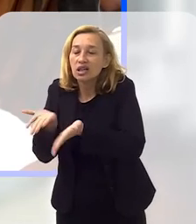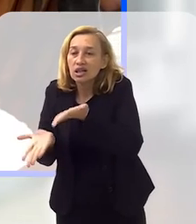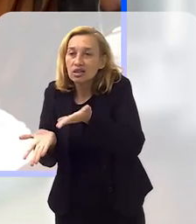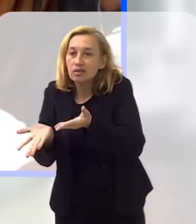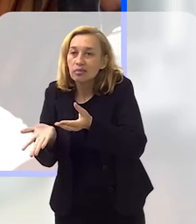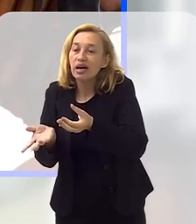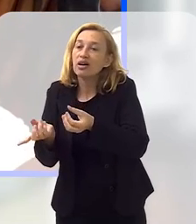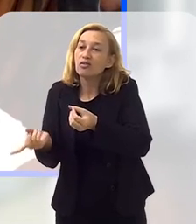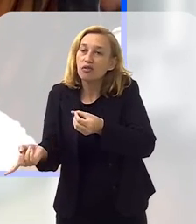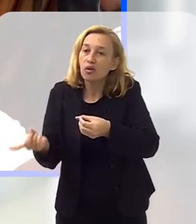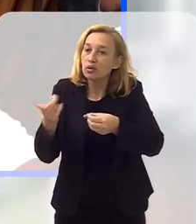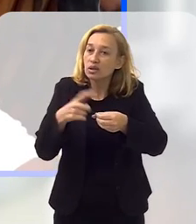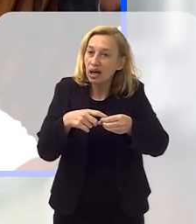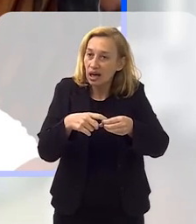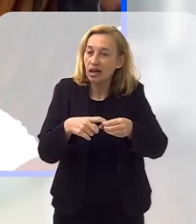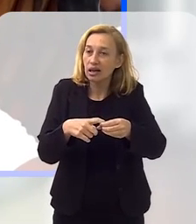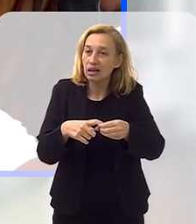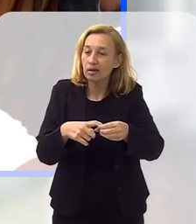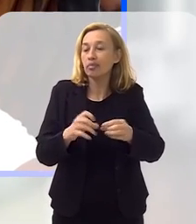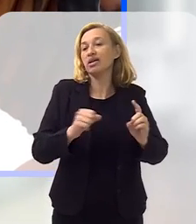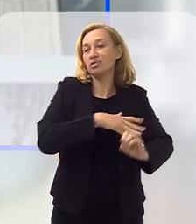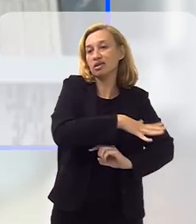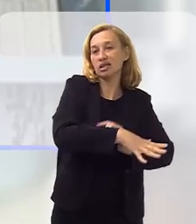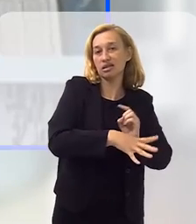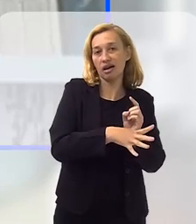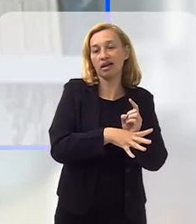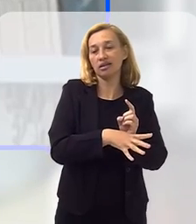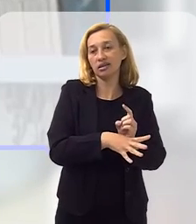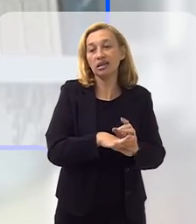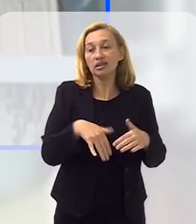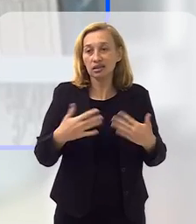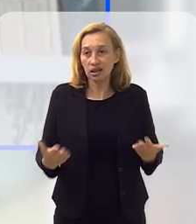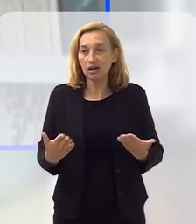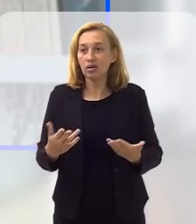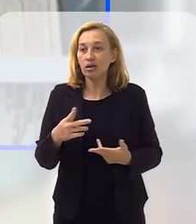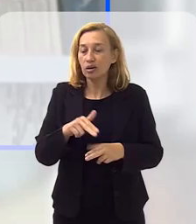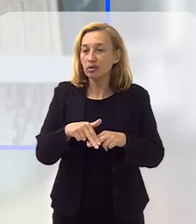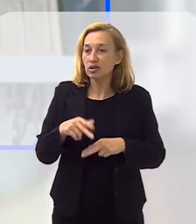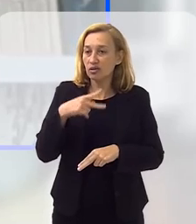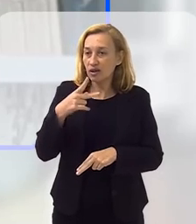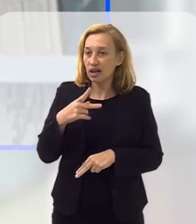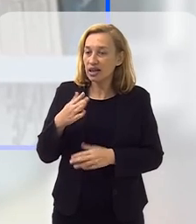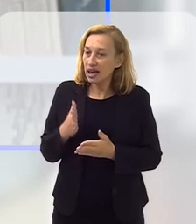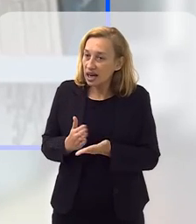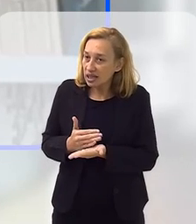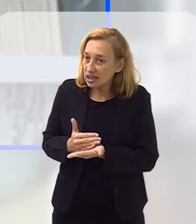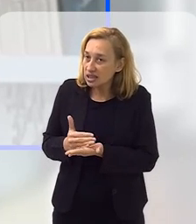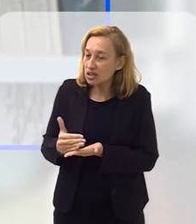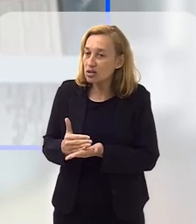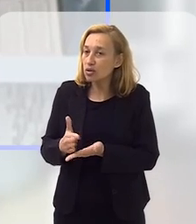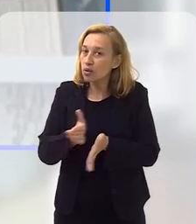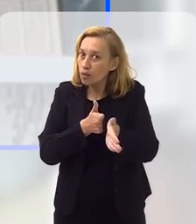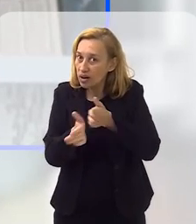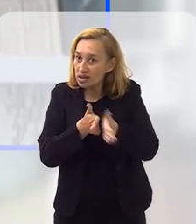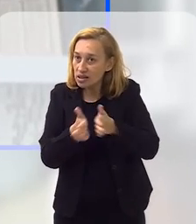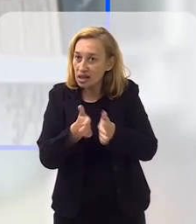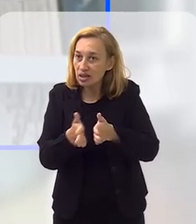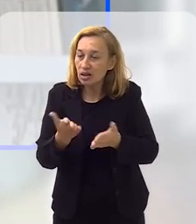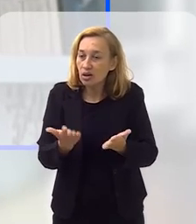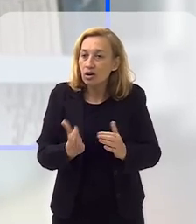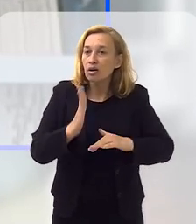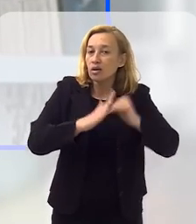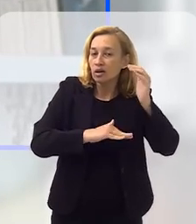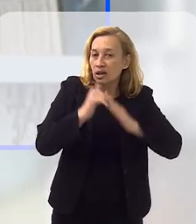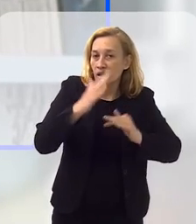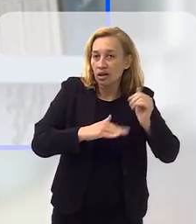para reinseri-los na sociedade quando eles saíssem dali. Né? Então, por isso que eu digo que ela é uma pioneira do acesso, tanto